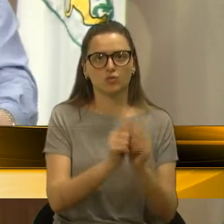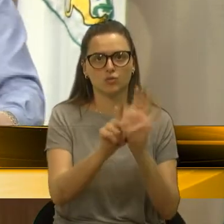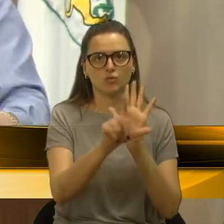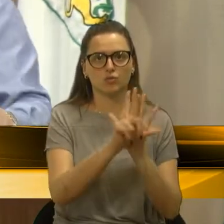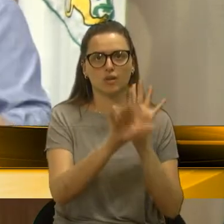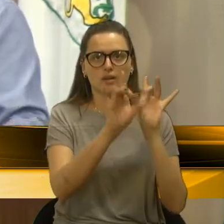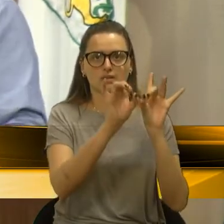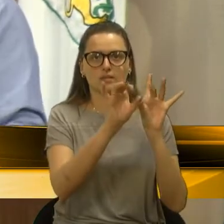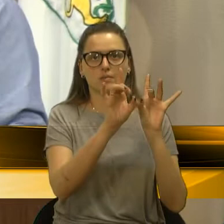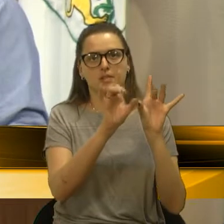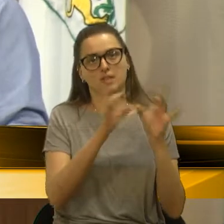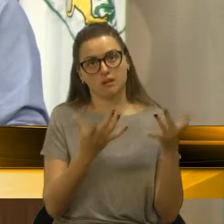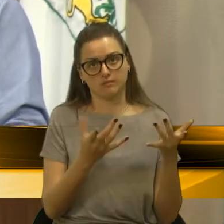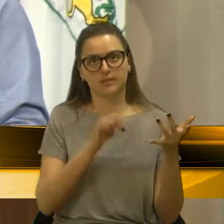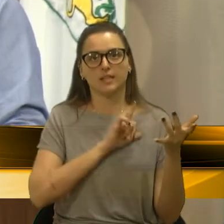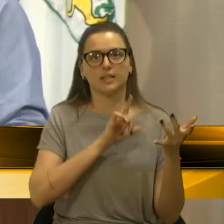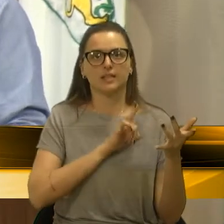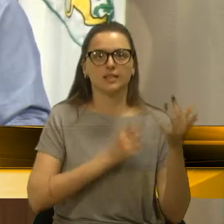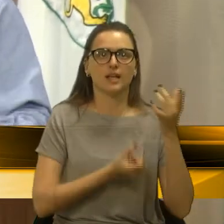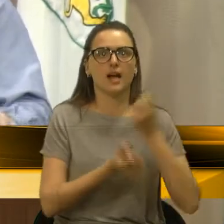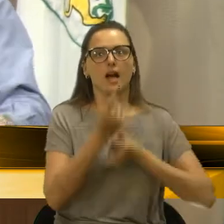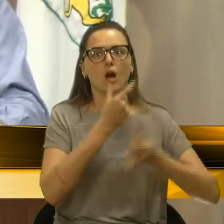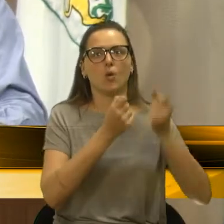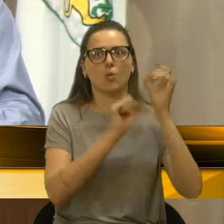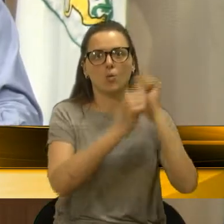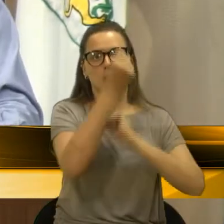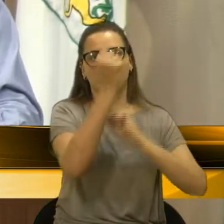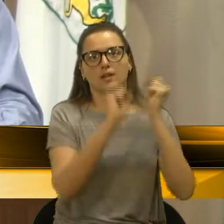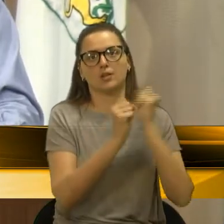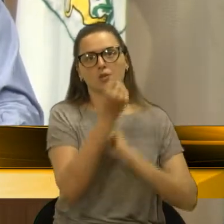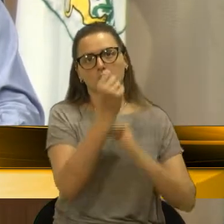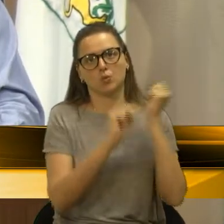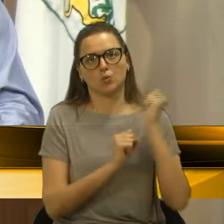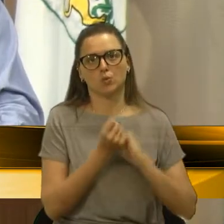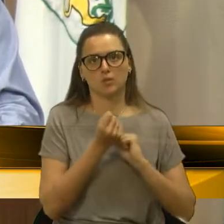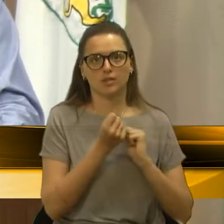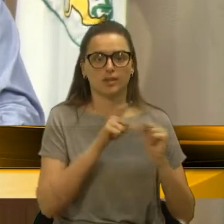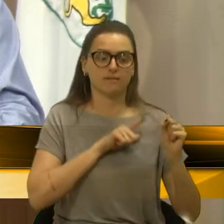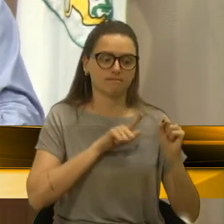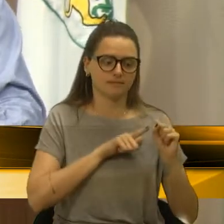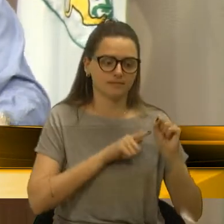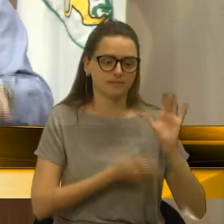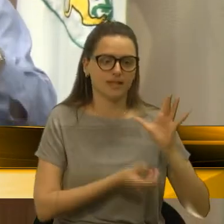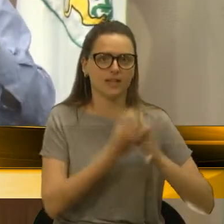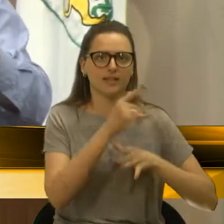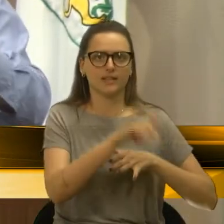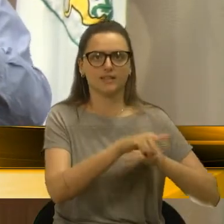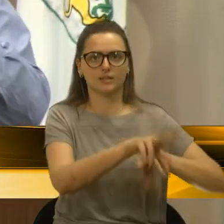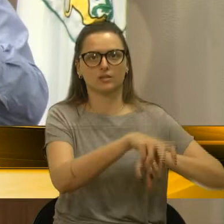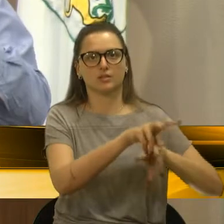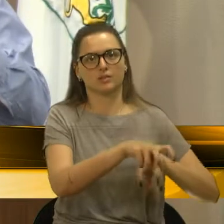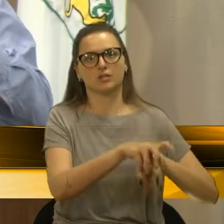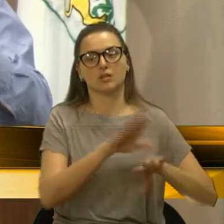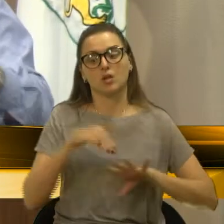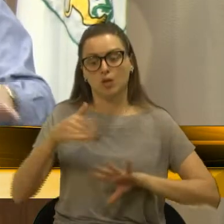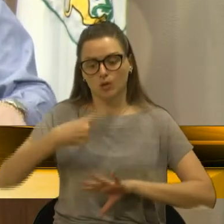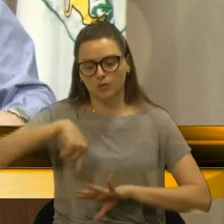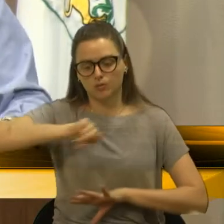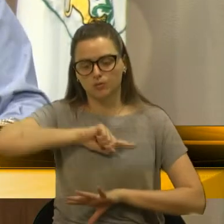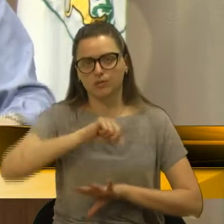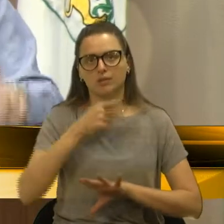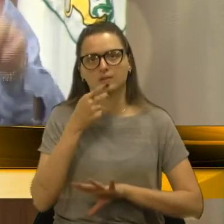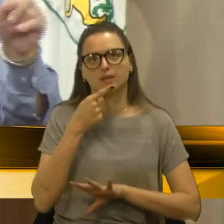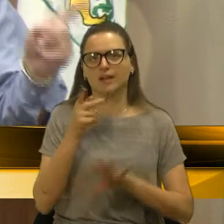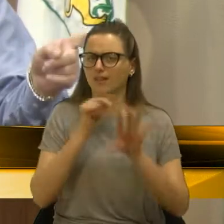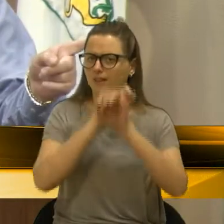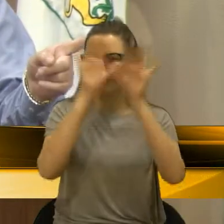específica, eventualmente alguma indústria se instalar na área rural do município. Quando nós colocávamos de forma muito